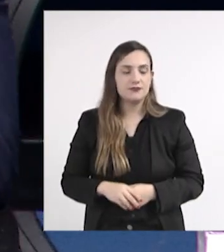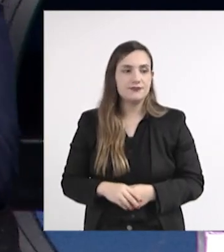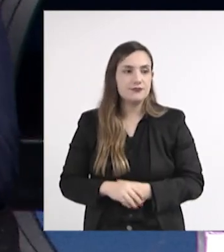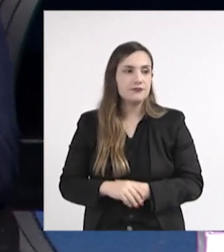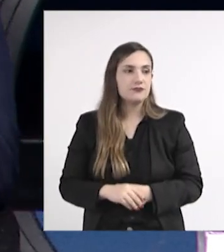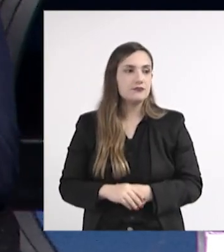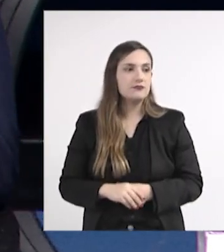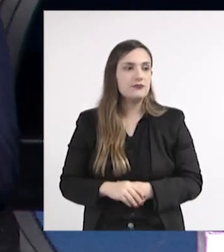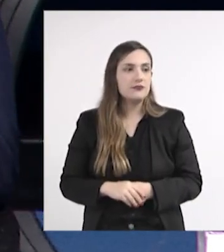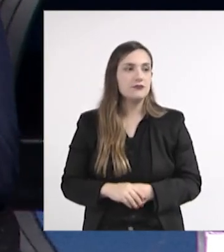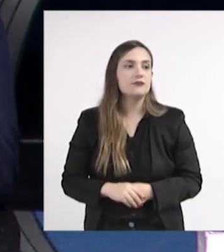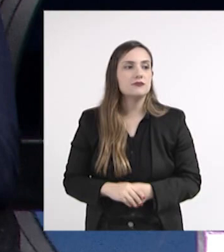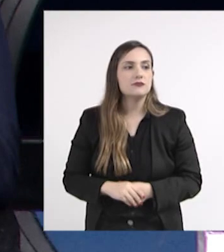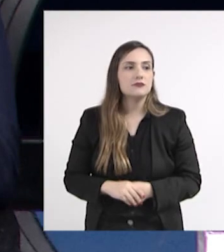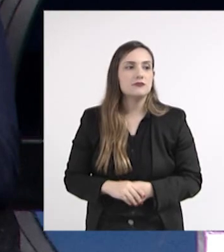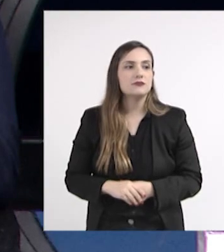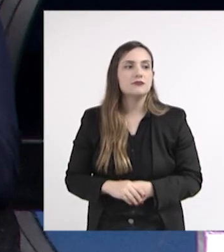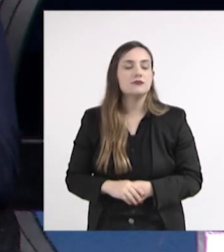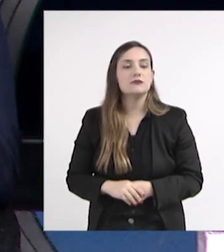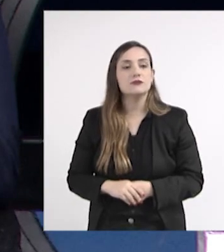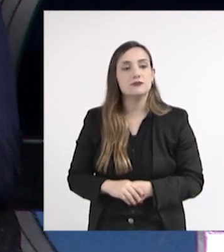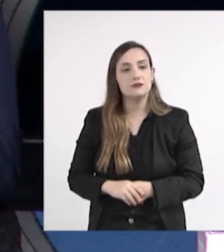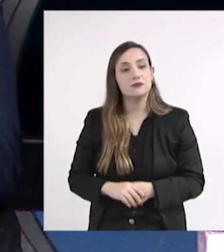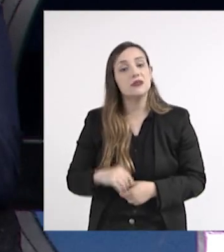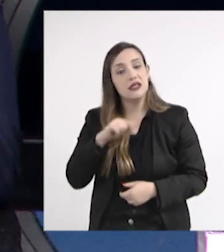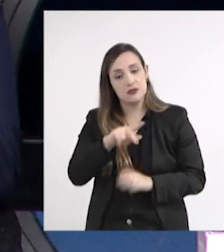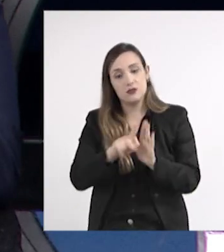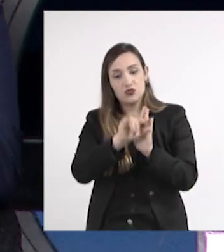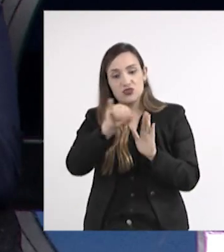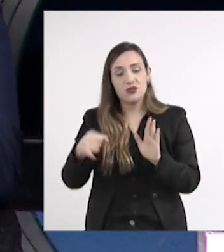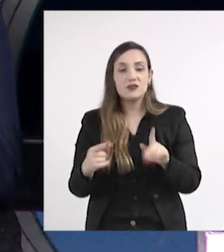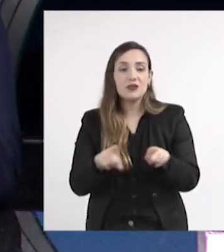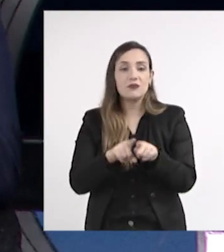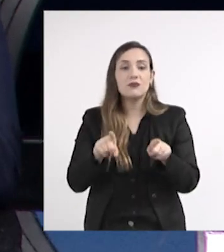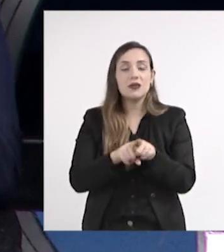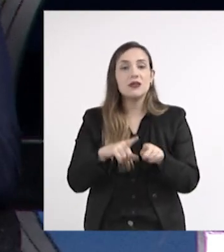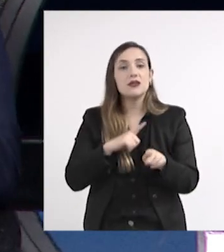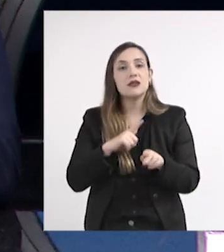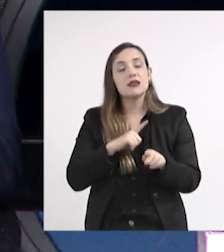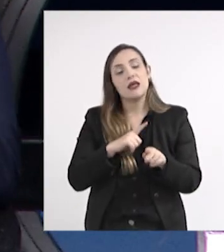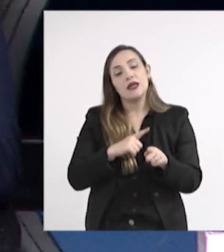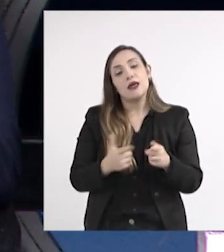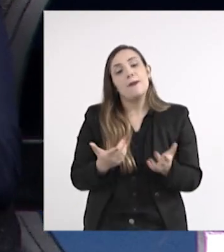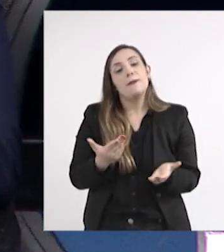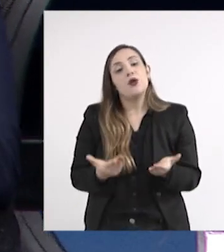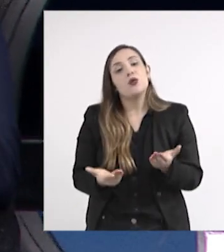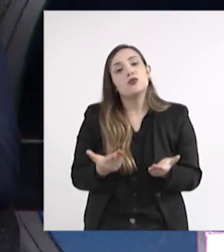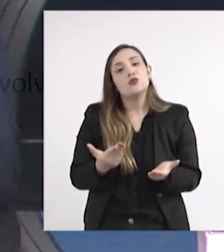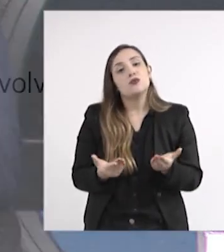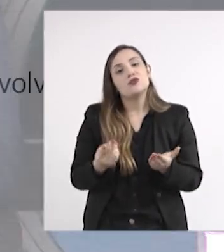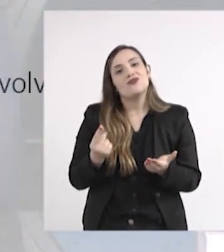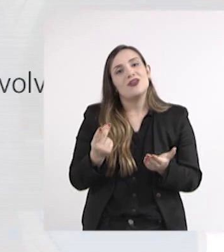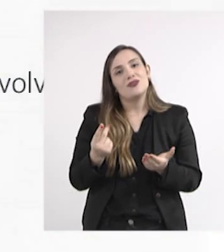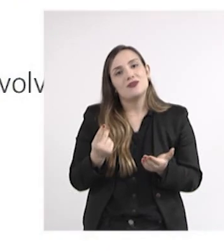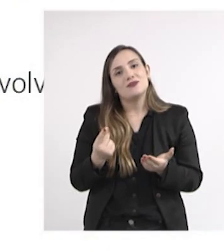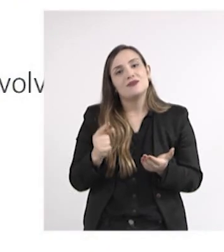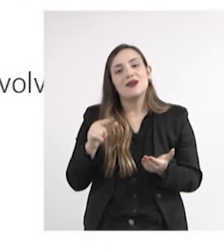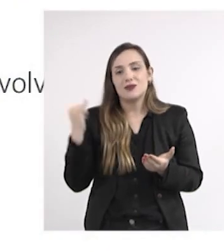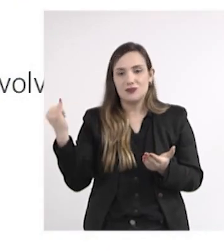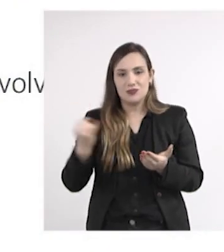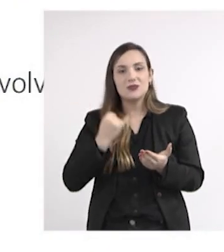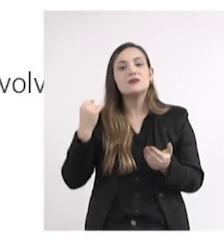orientado por princípio de proporcionalidade na mensuração da tarifa, e isso ganha uma importância que se